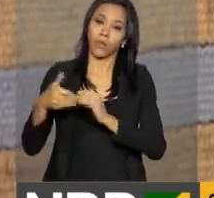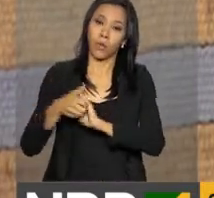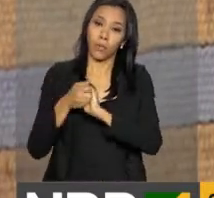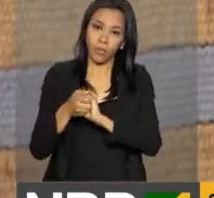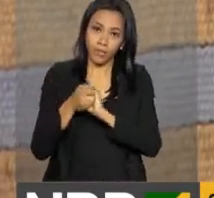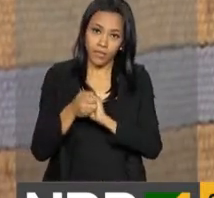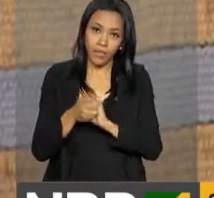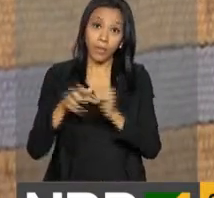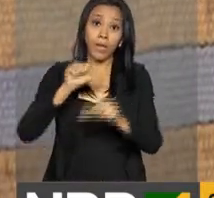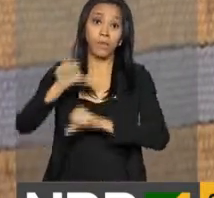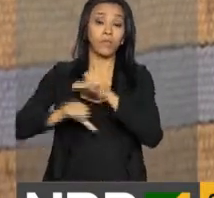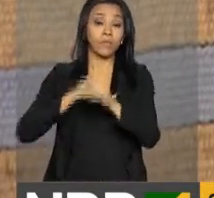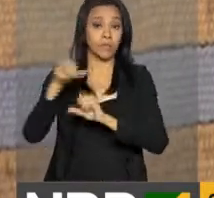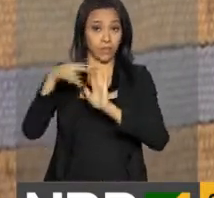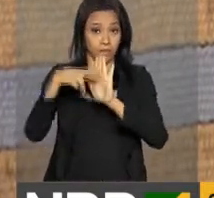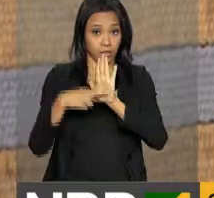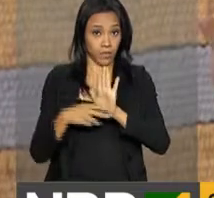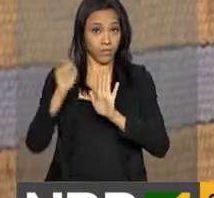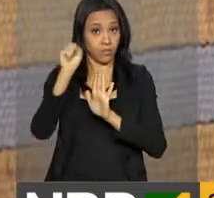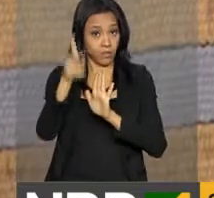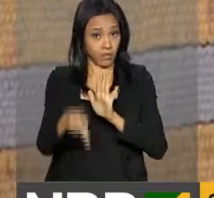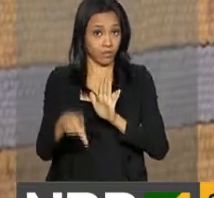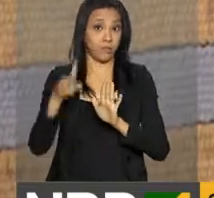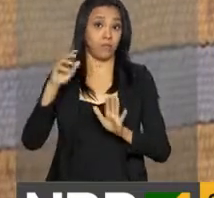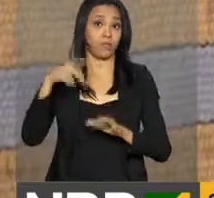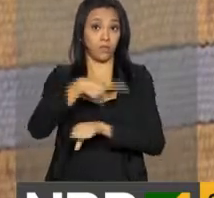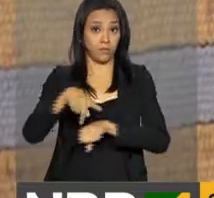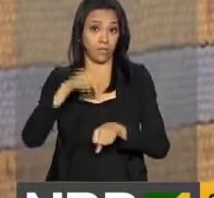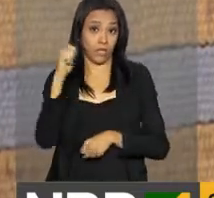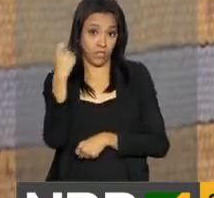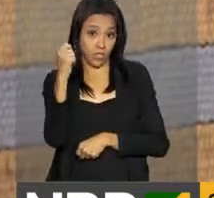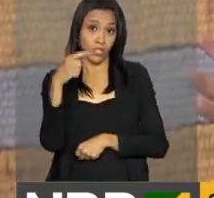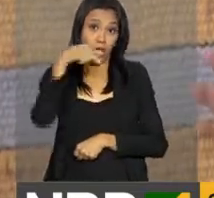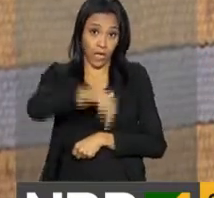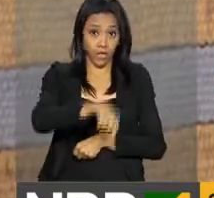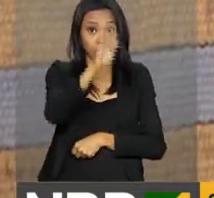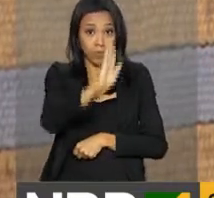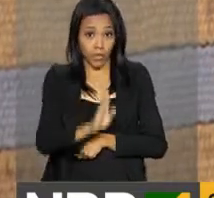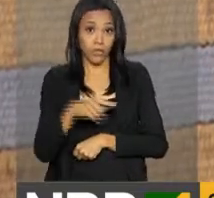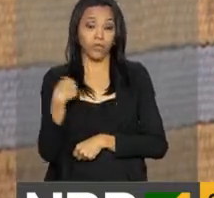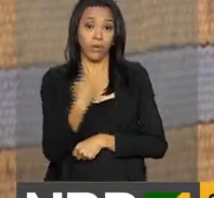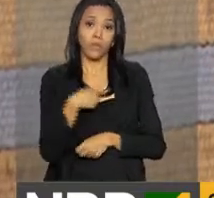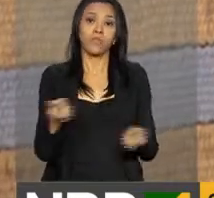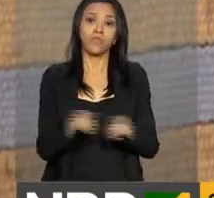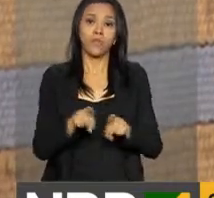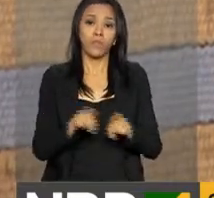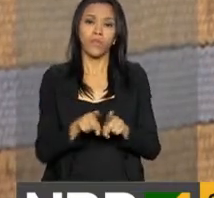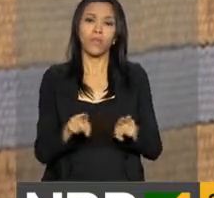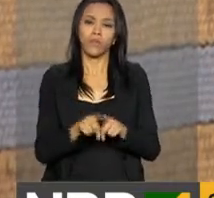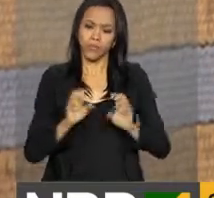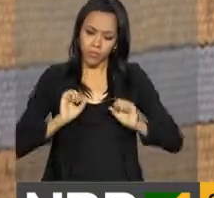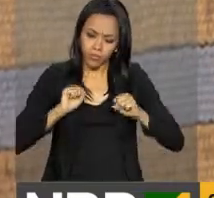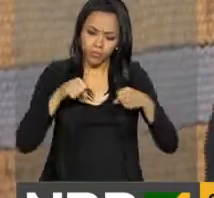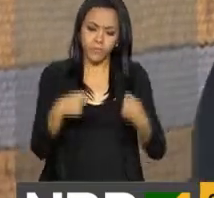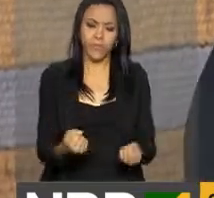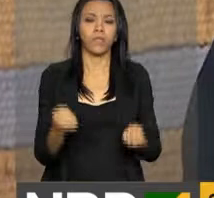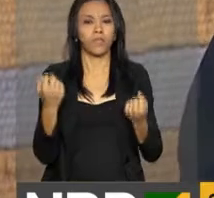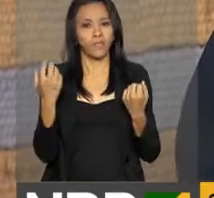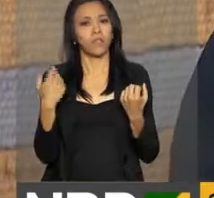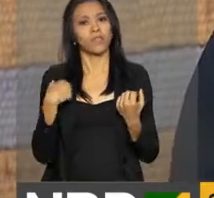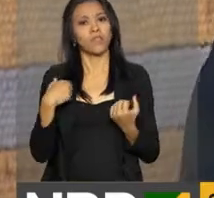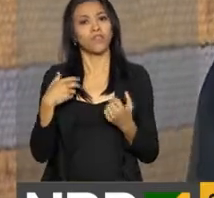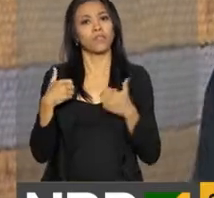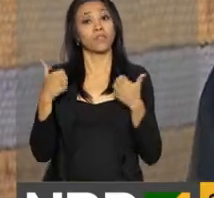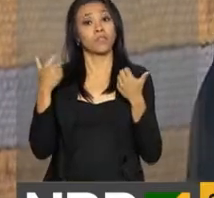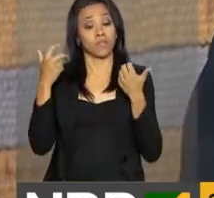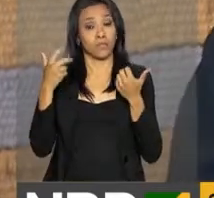da Previdência na Argentina. Sabe que nós estamos empenhados nisso aqui, não é? Aqui no Brasil, eu tenho certeza que nós vamos seguir o exemplo